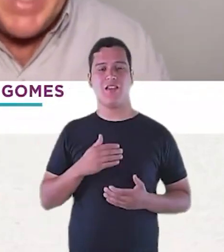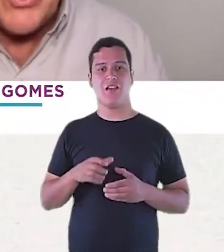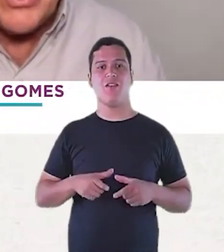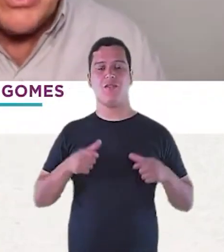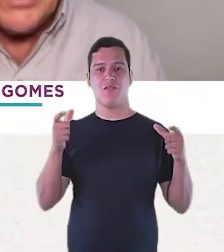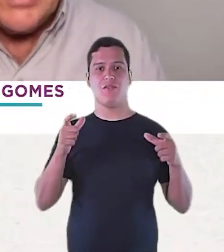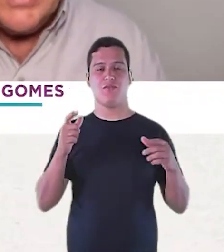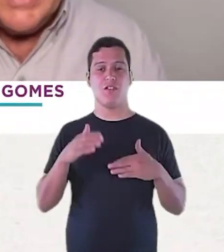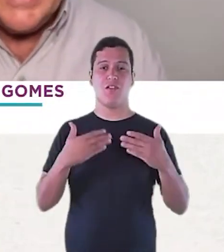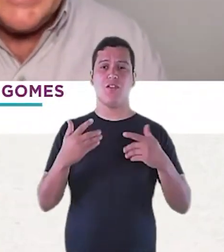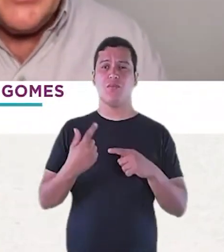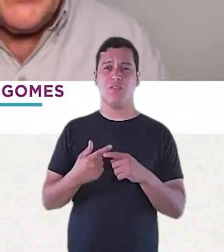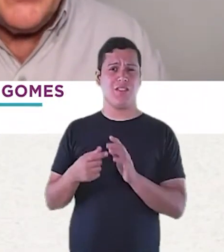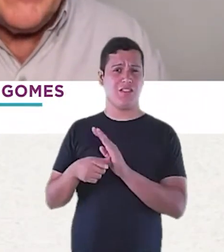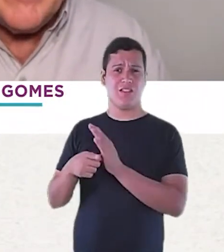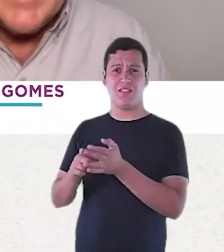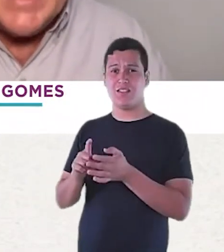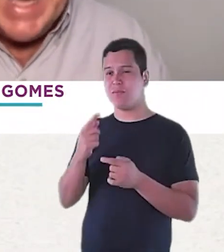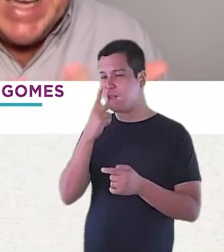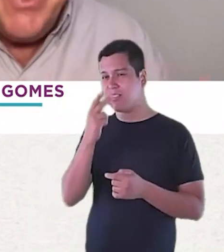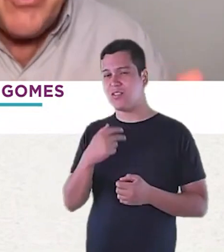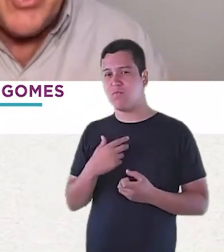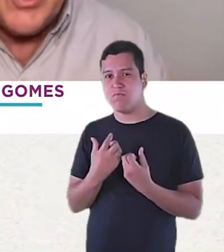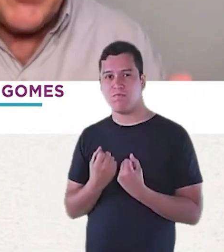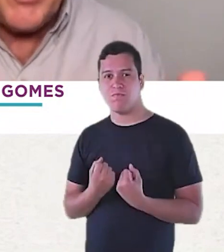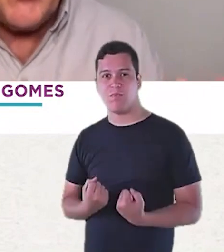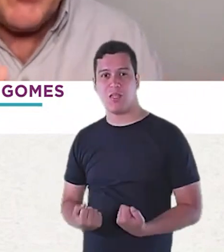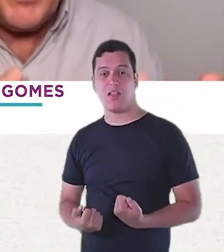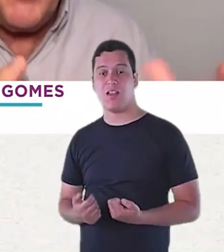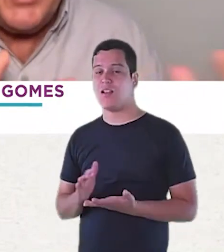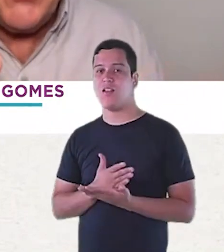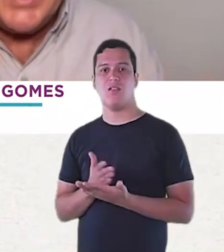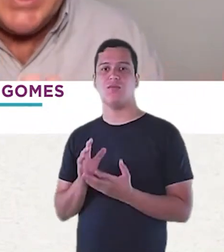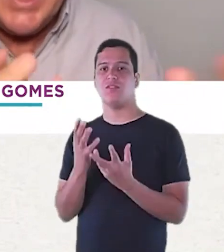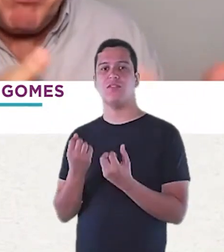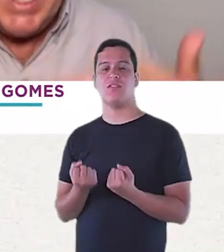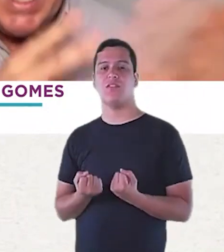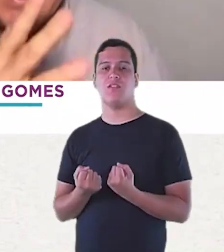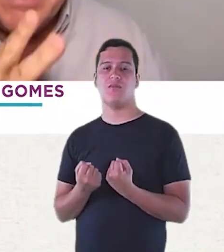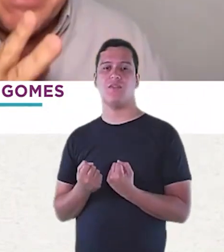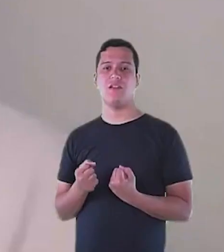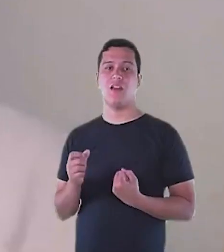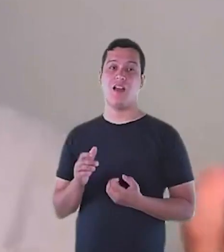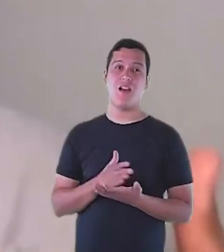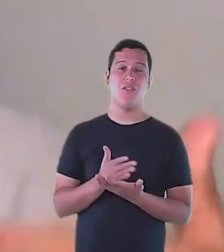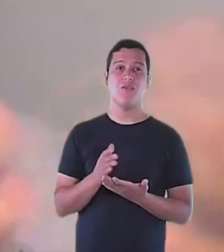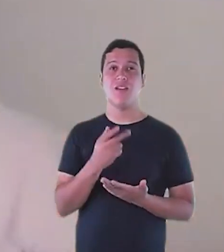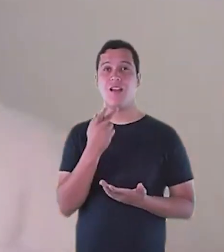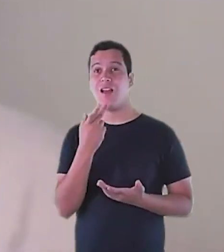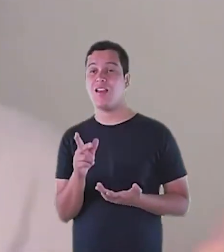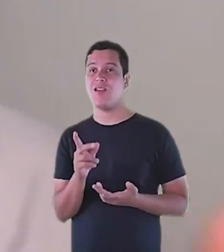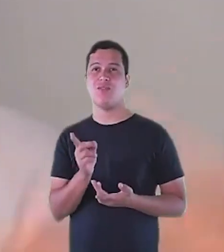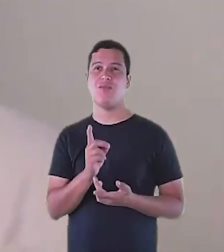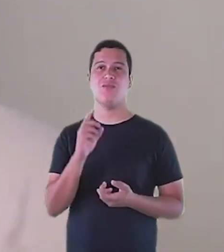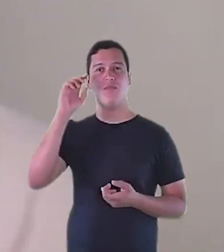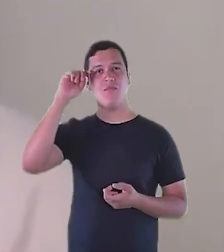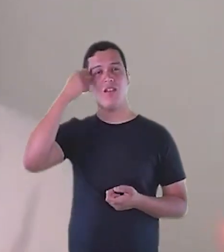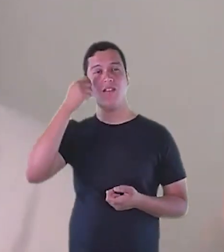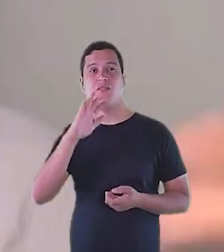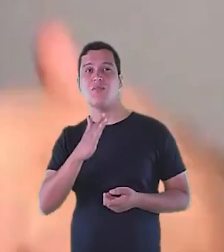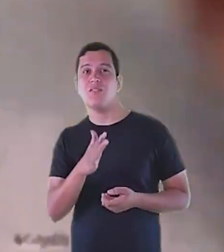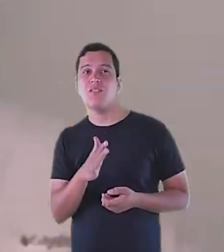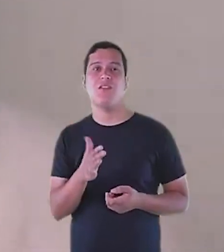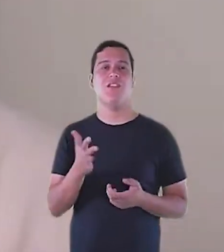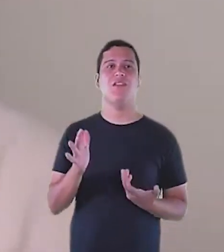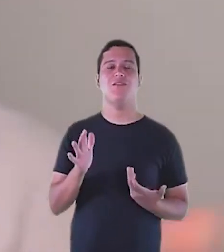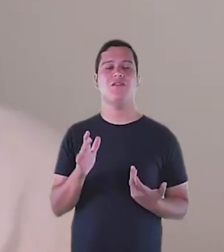era tão pesado, era tão terrível, que as pessoas preferiam se declarar pardas, morenas, moreno claro